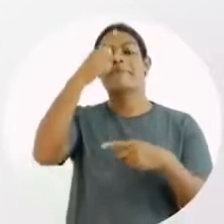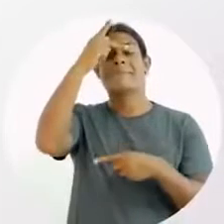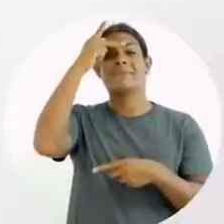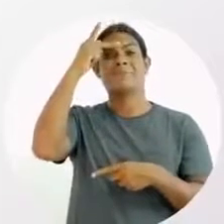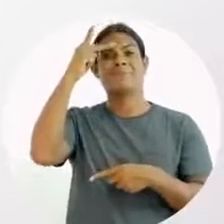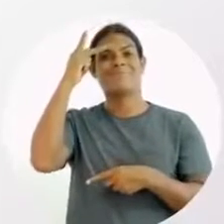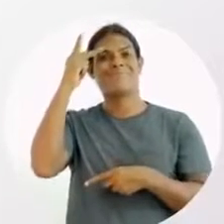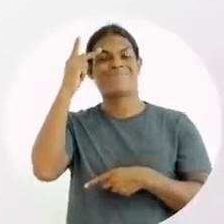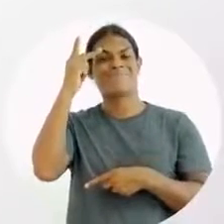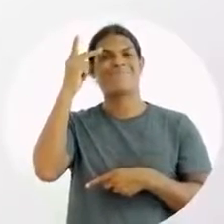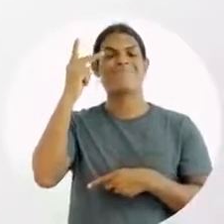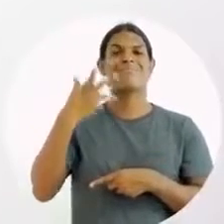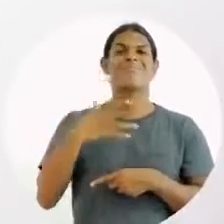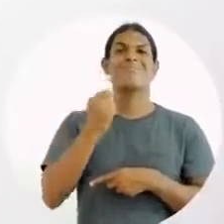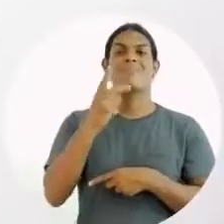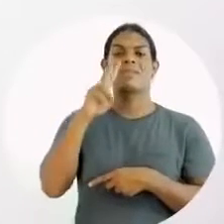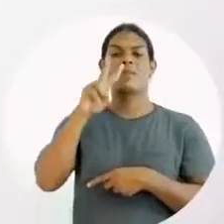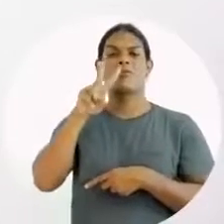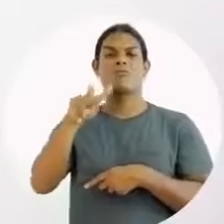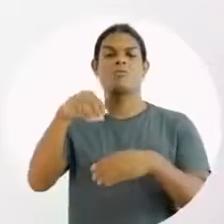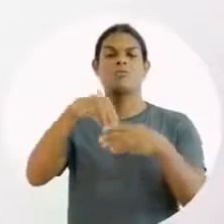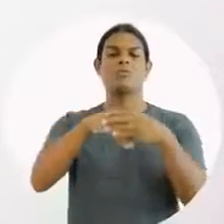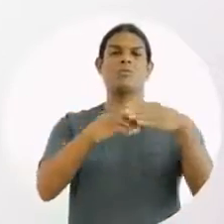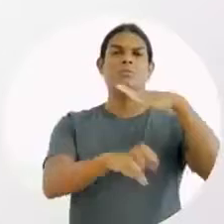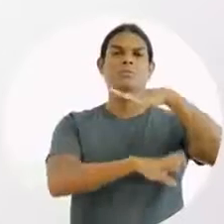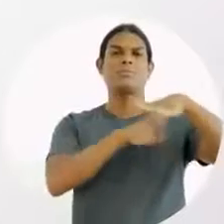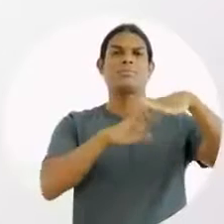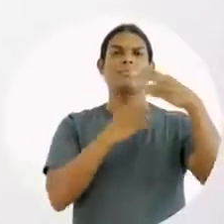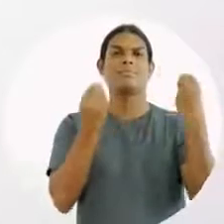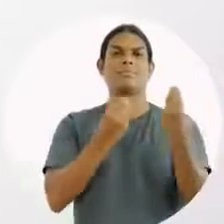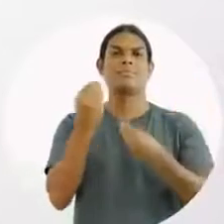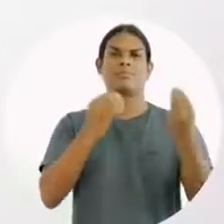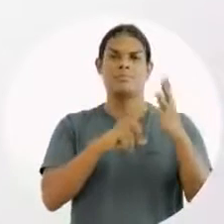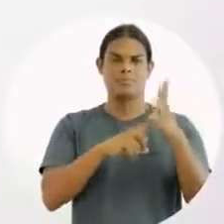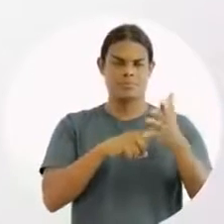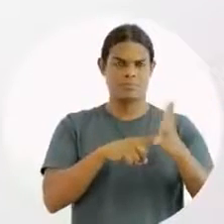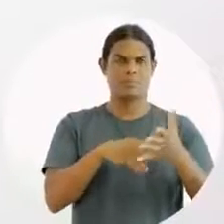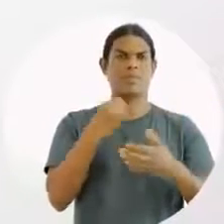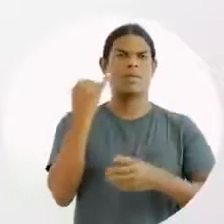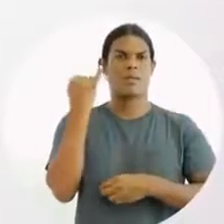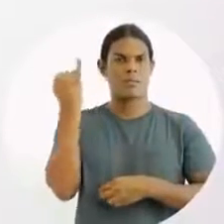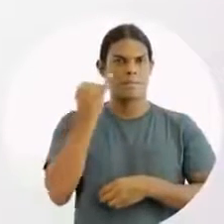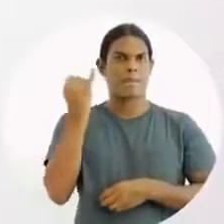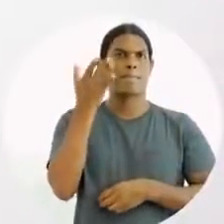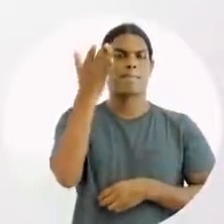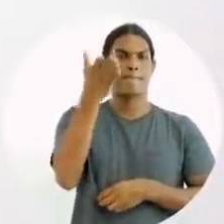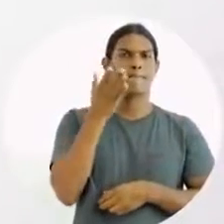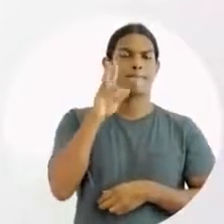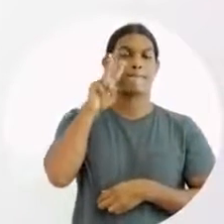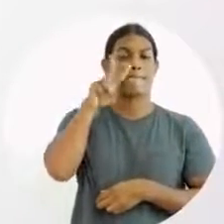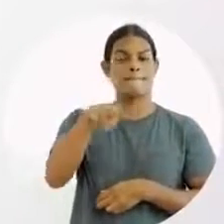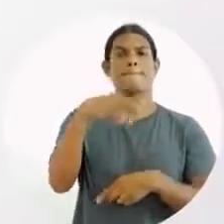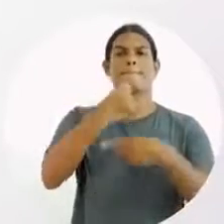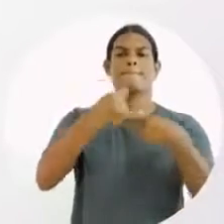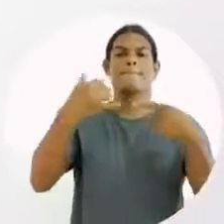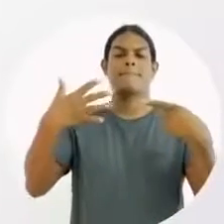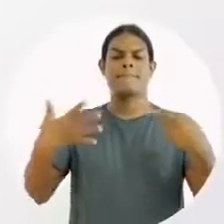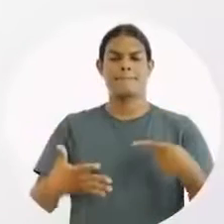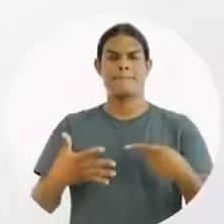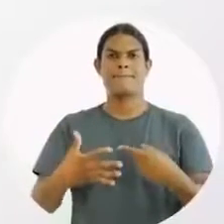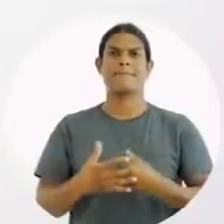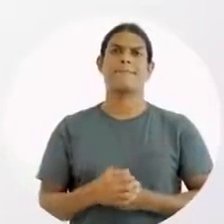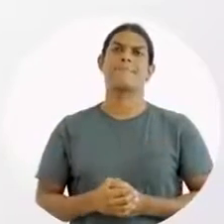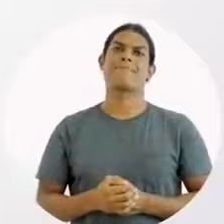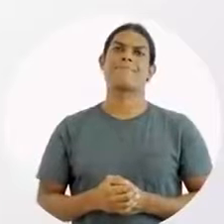organização naquele momento. Não deixem de visualizar, acessem o link que eu acho que vai ser interessante para vocês. Bom, e